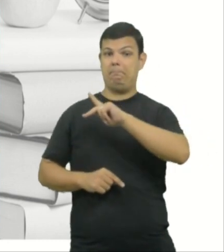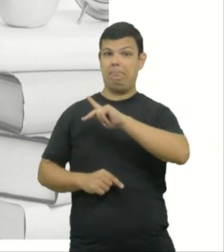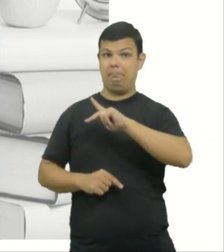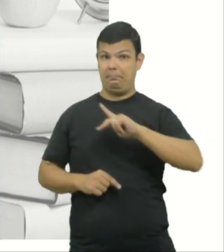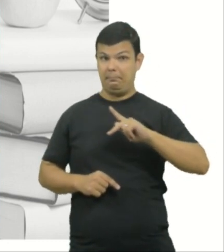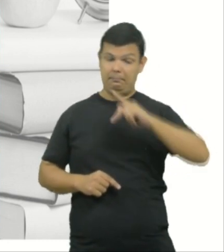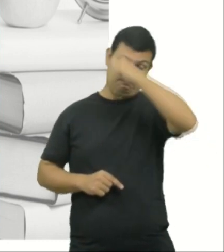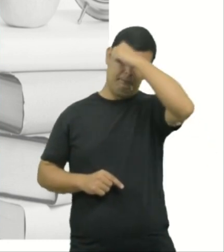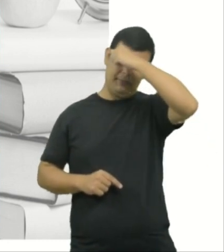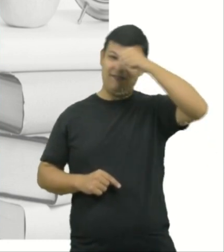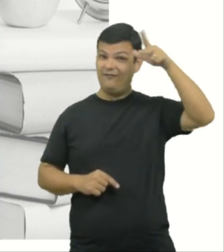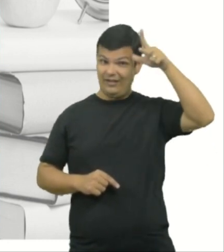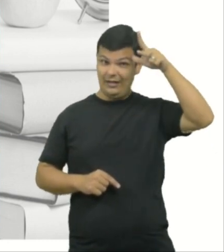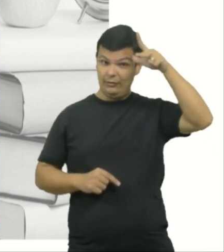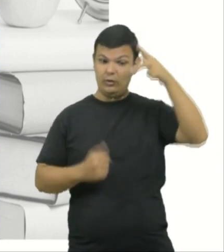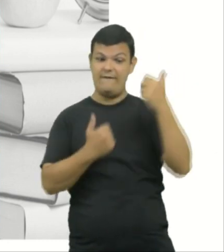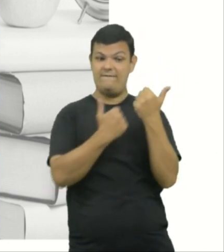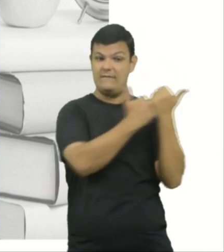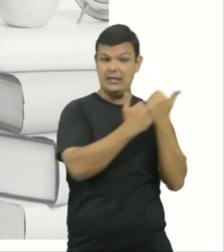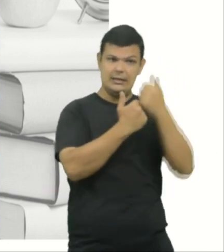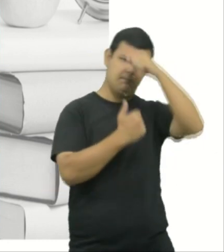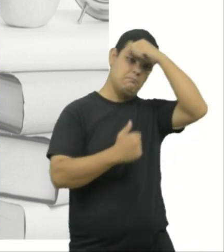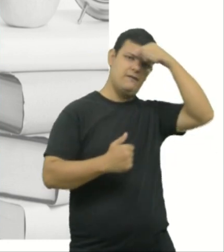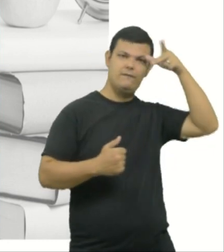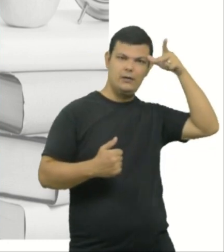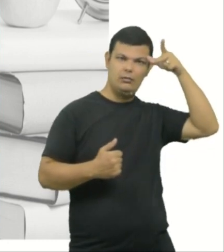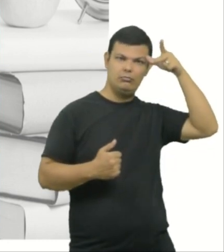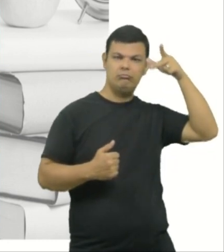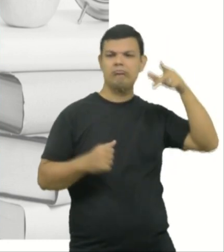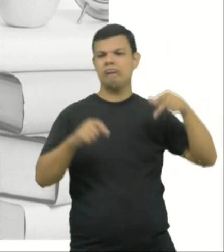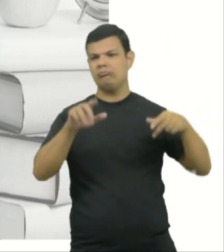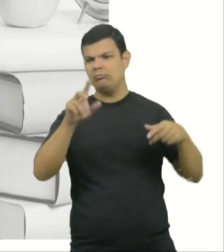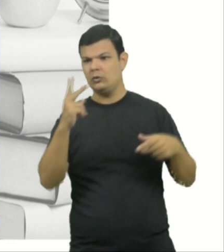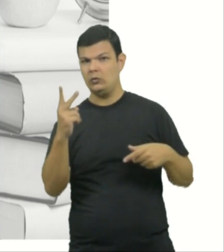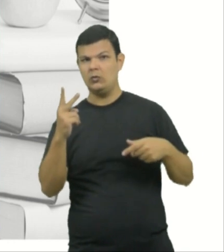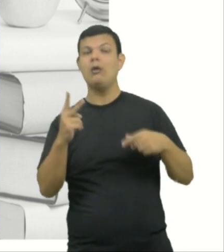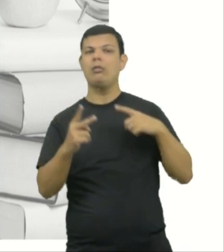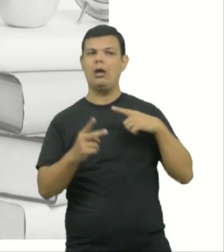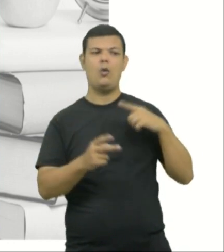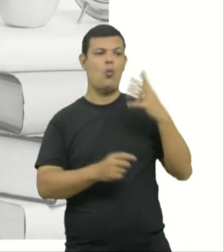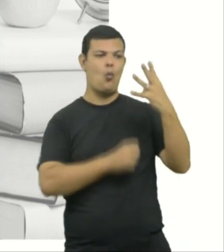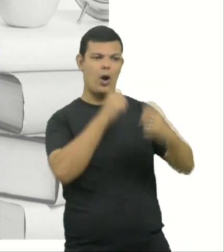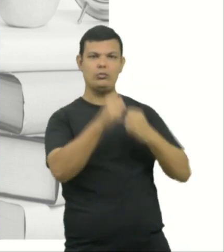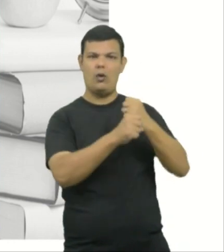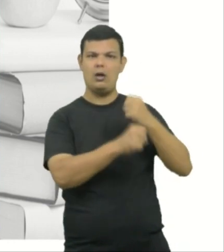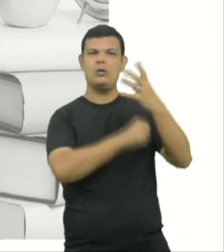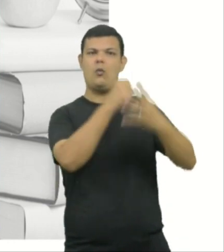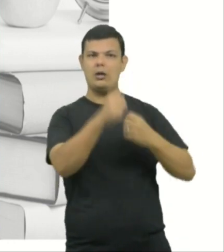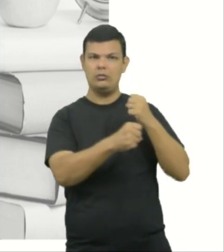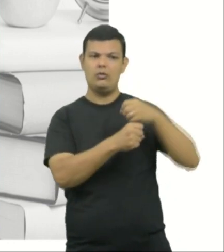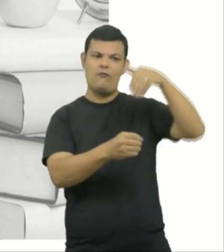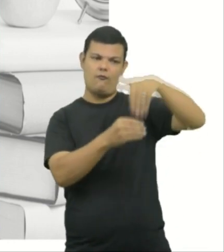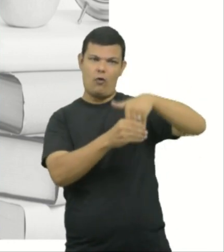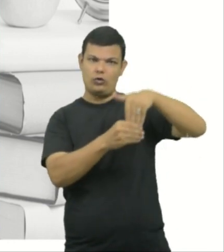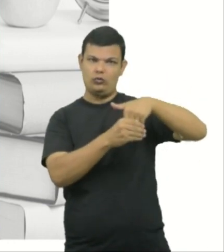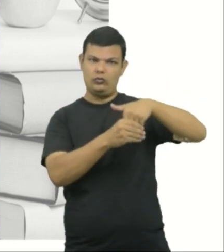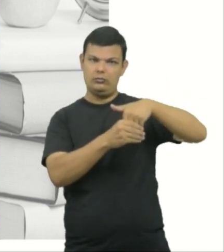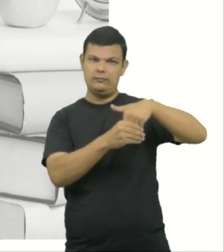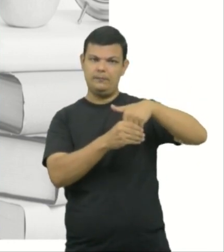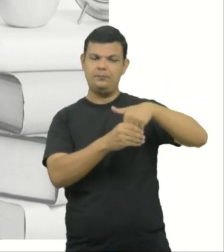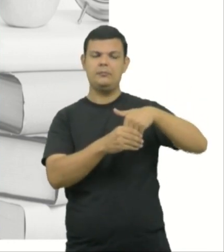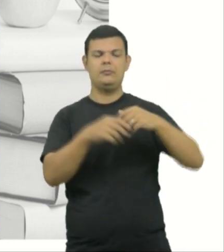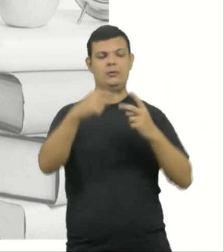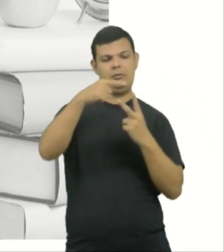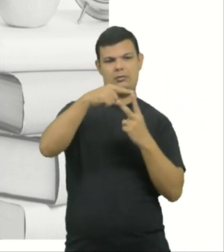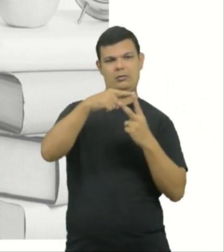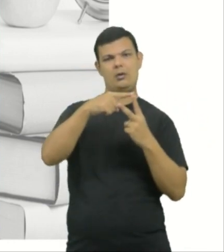e vice-prefeito. Ambos são eleitos a cada 4 anos. No caso, o prefeito é eleito a 4 anos e